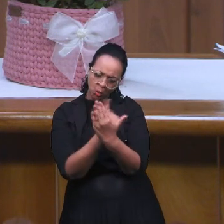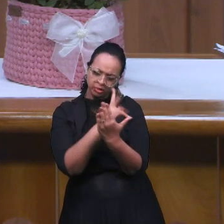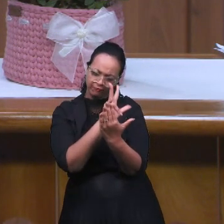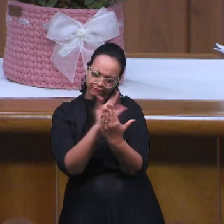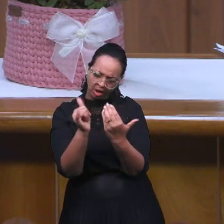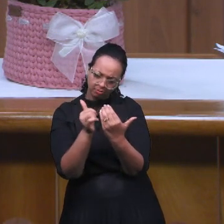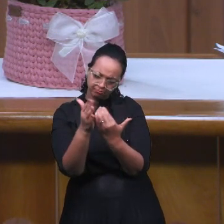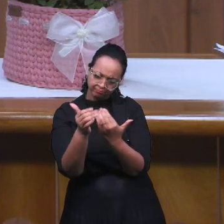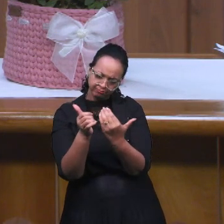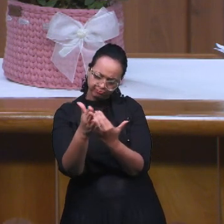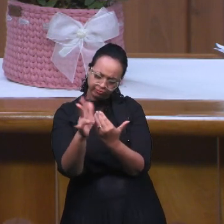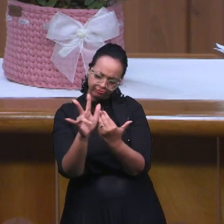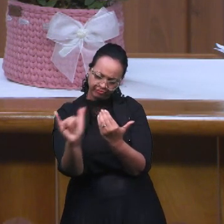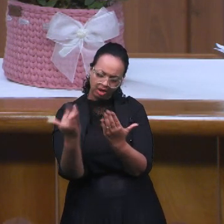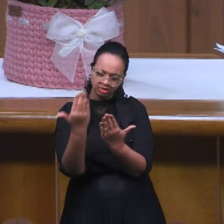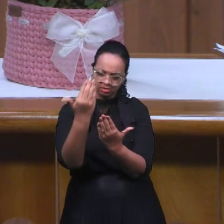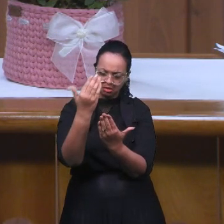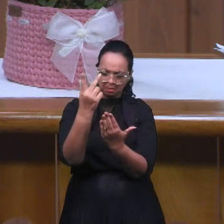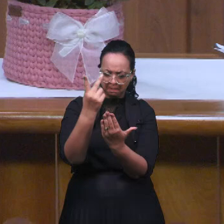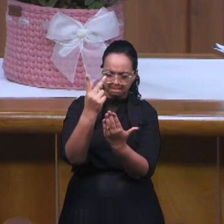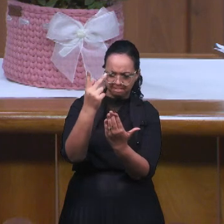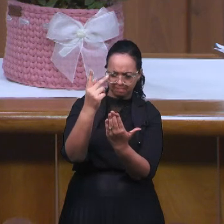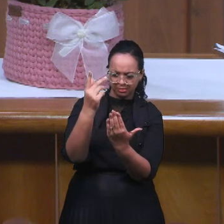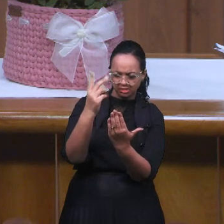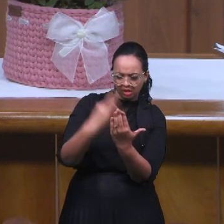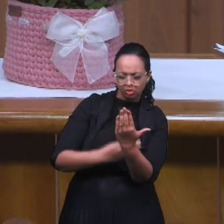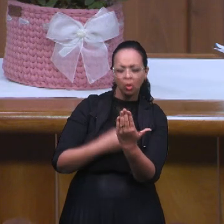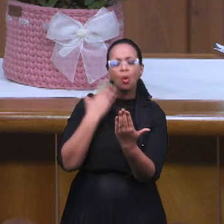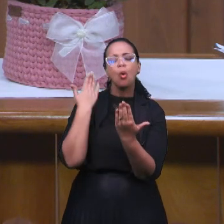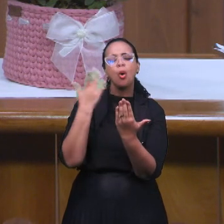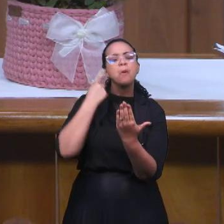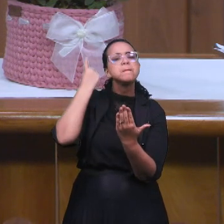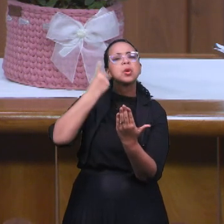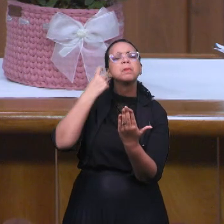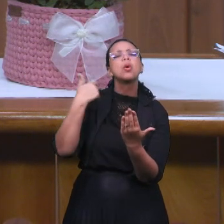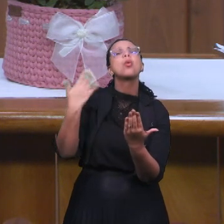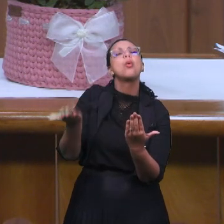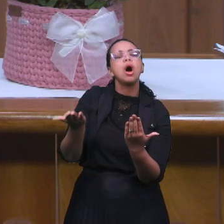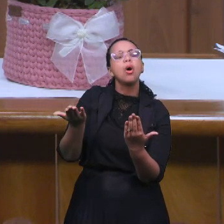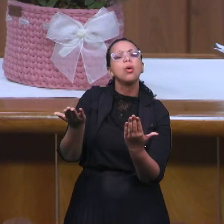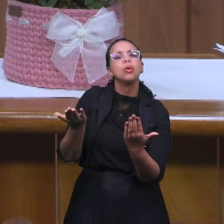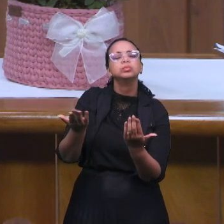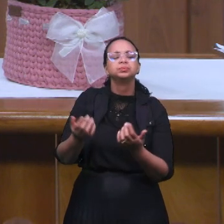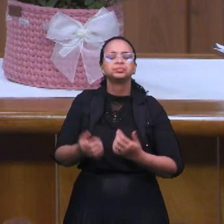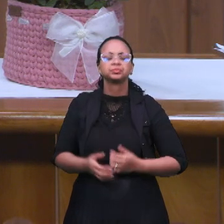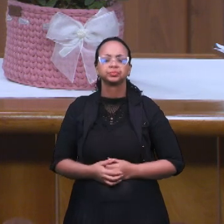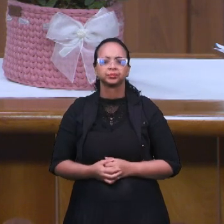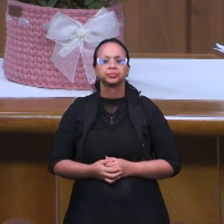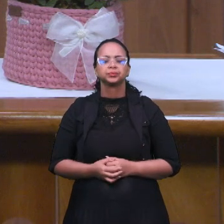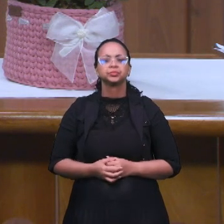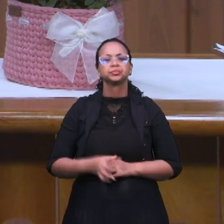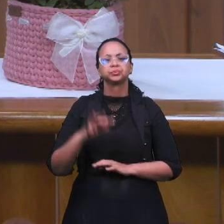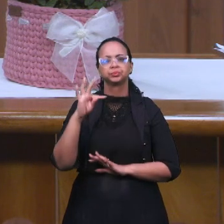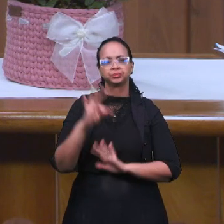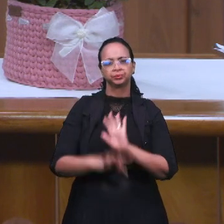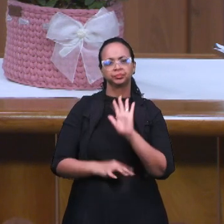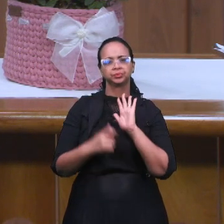daqui mais um pouco, os irmãos vão ver qual a nossa preocupação. Então, o texto está aqui, diz